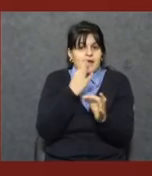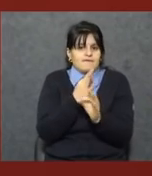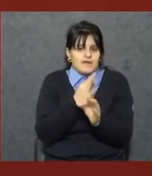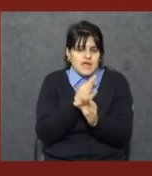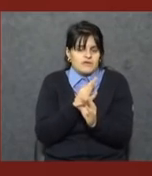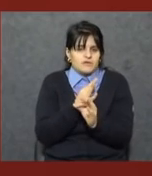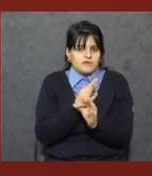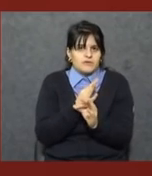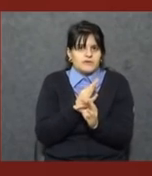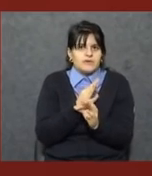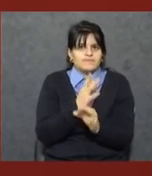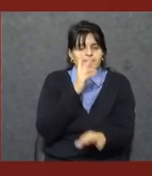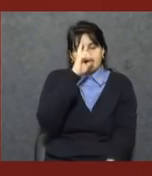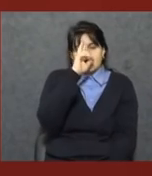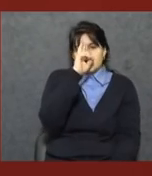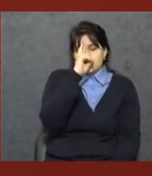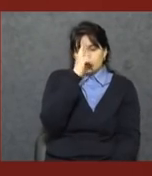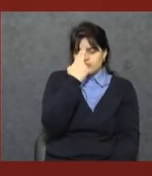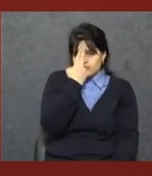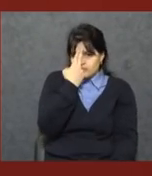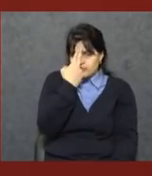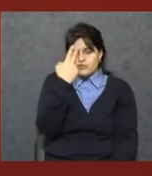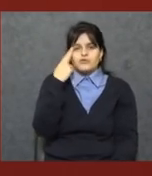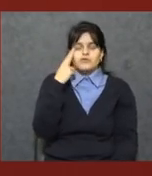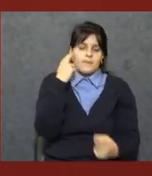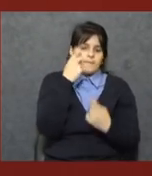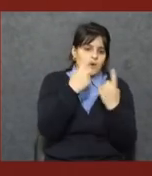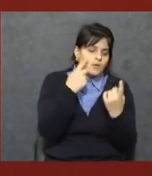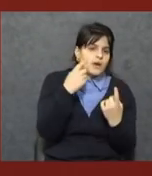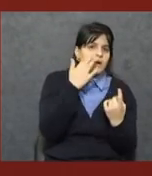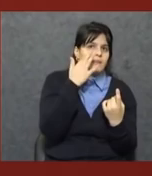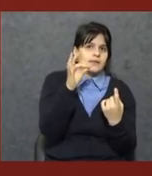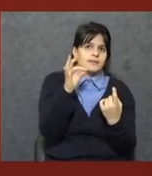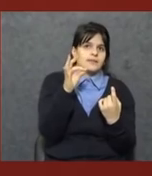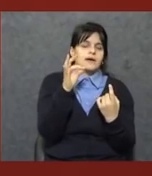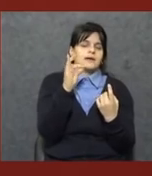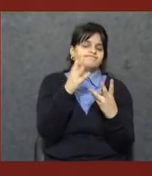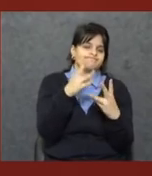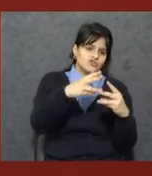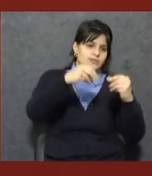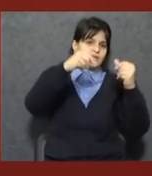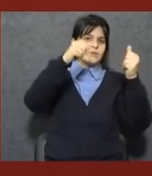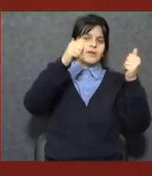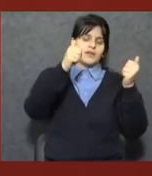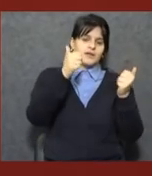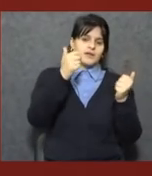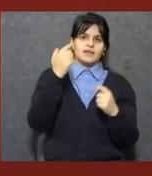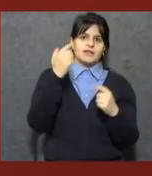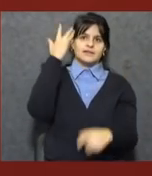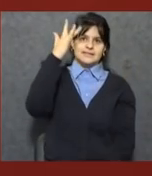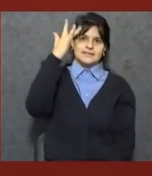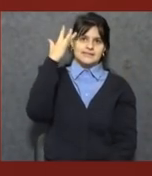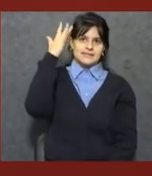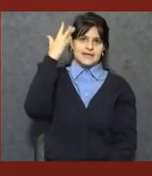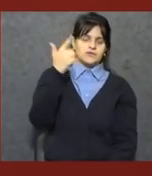neste esforço por procurar conhecer cada vez mais a espiritualidade dos Santos Francisco e Jacinta